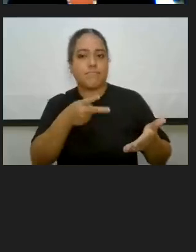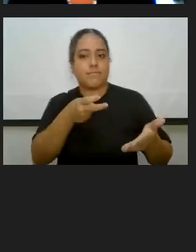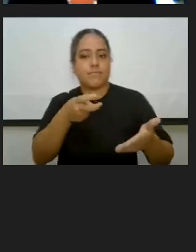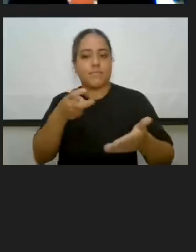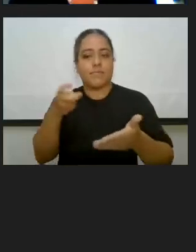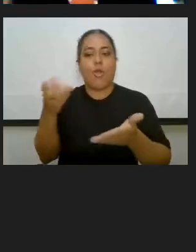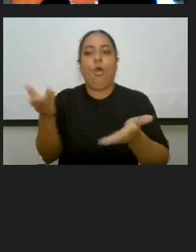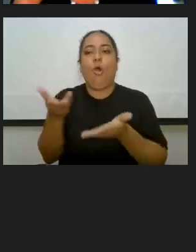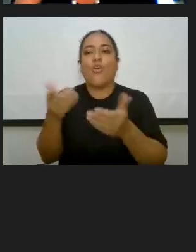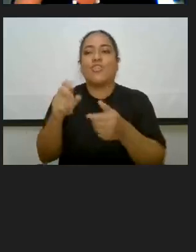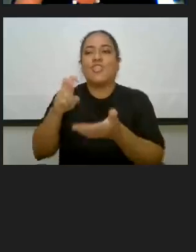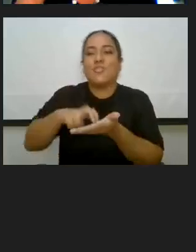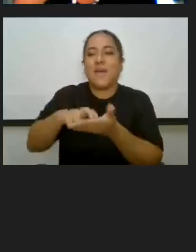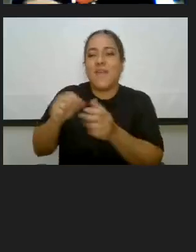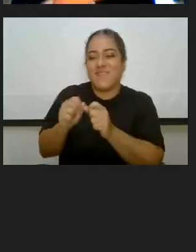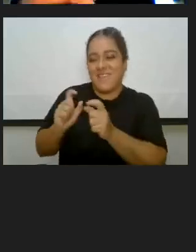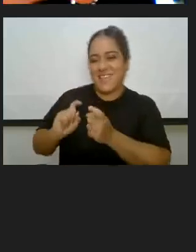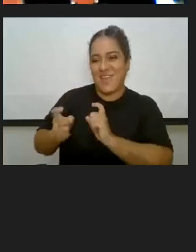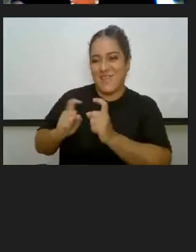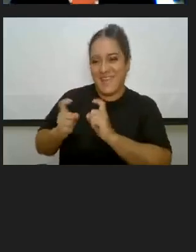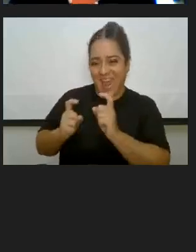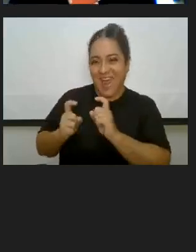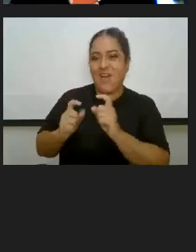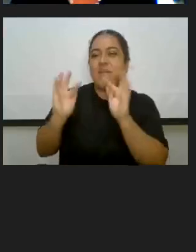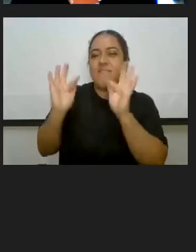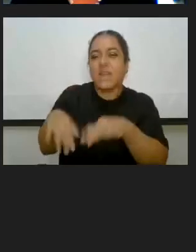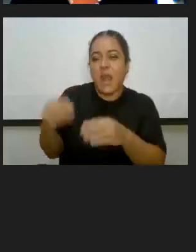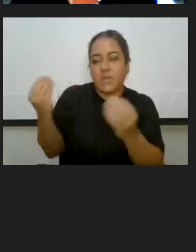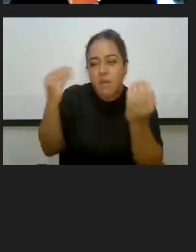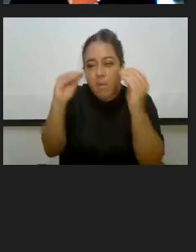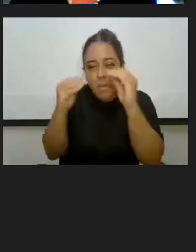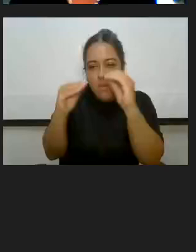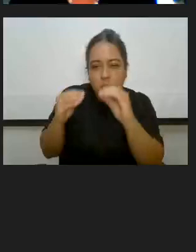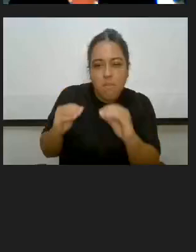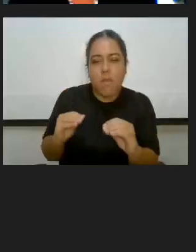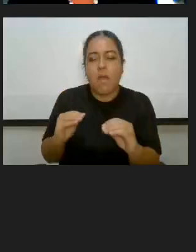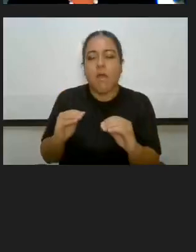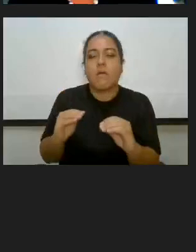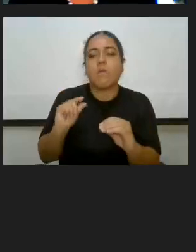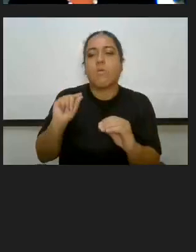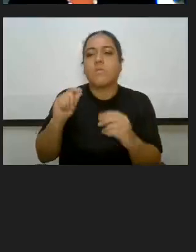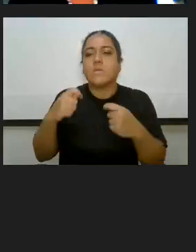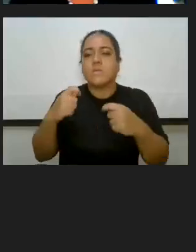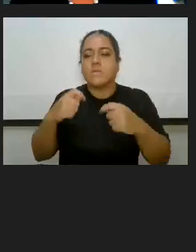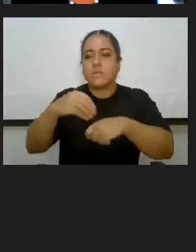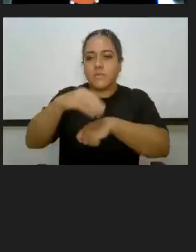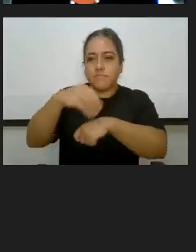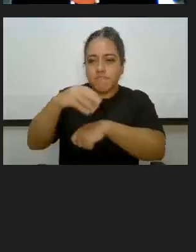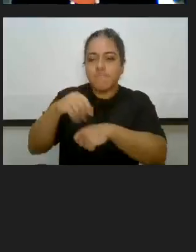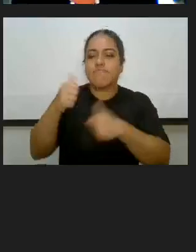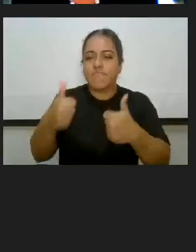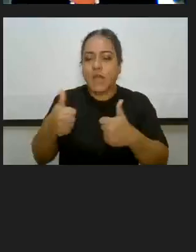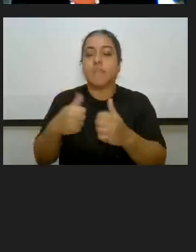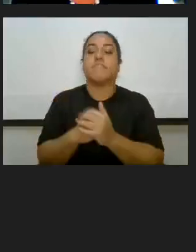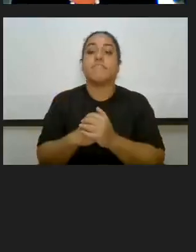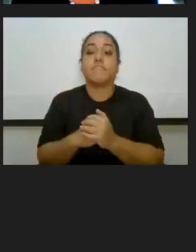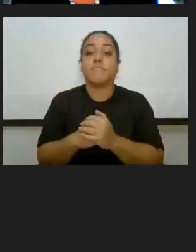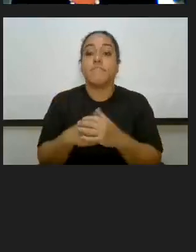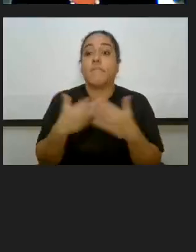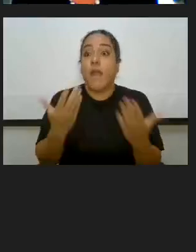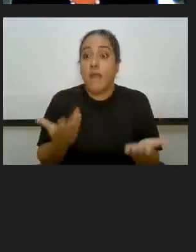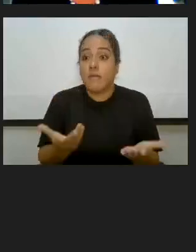fizemos a nossa reunião, né, para finalizar, fechar algumas questões, e a gente tem